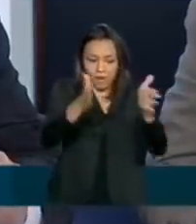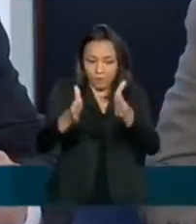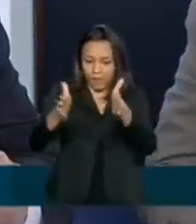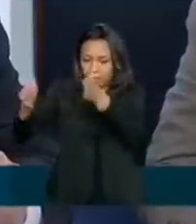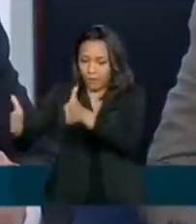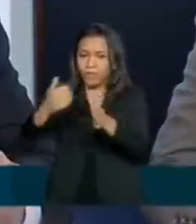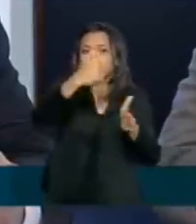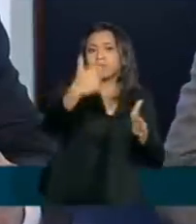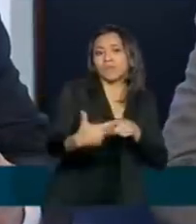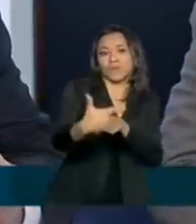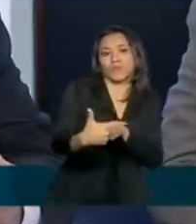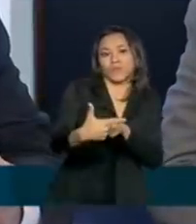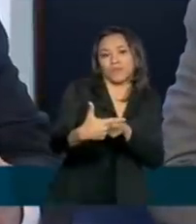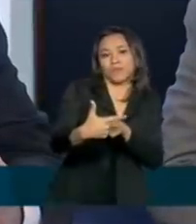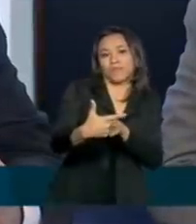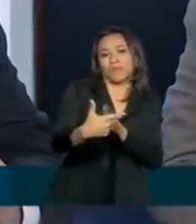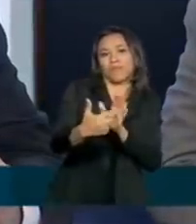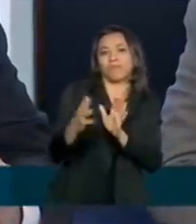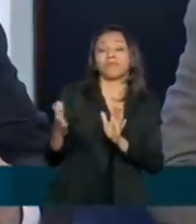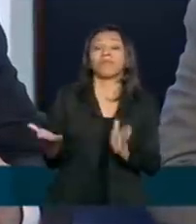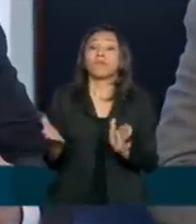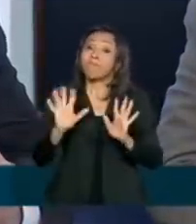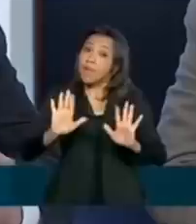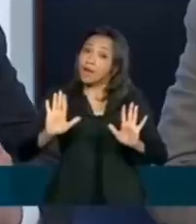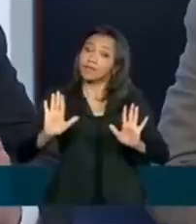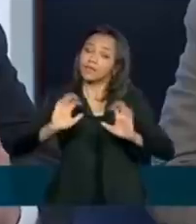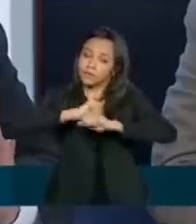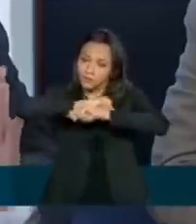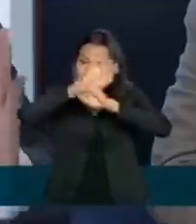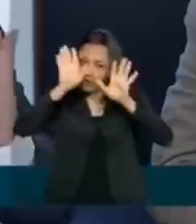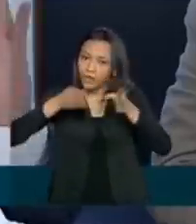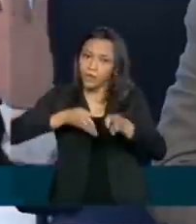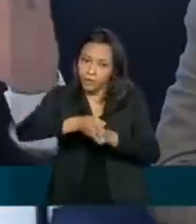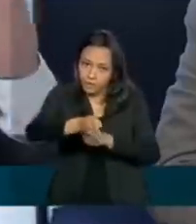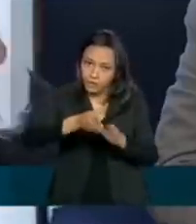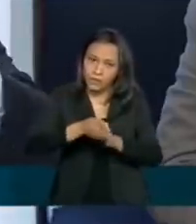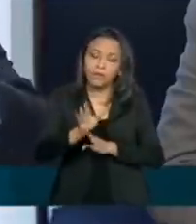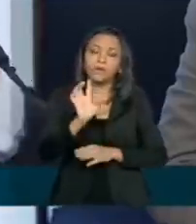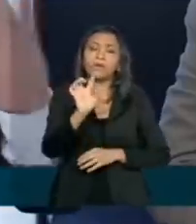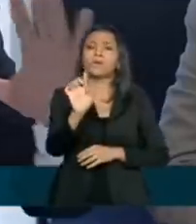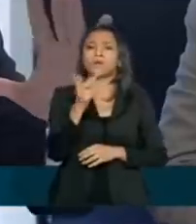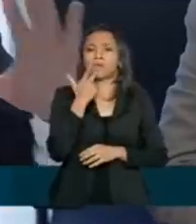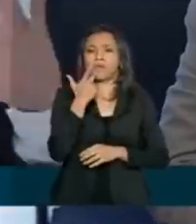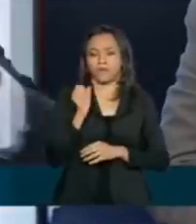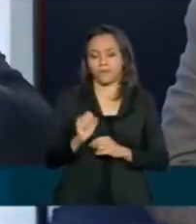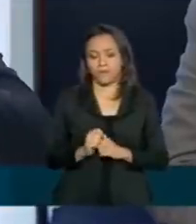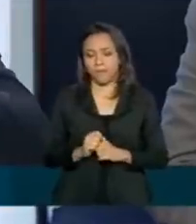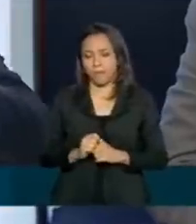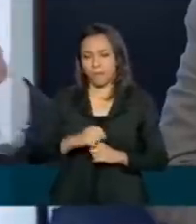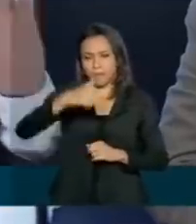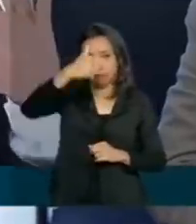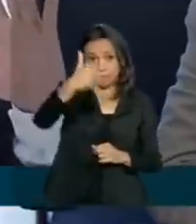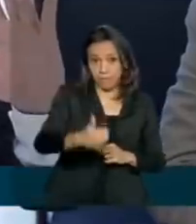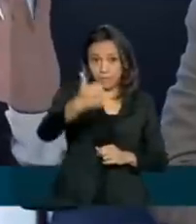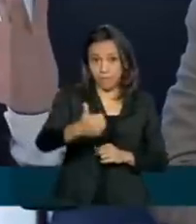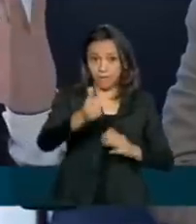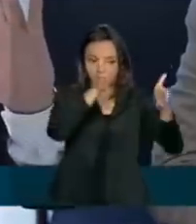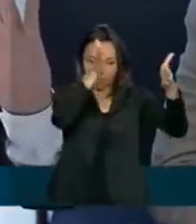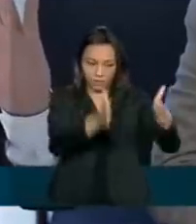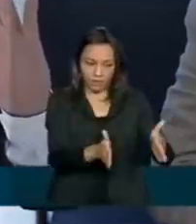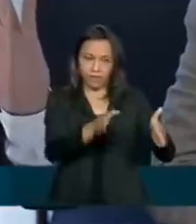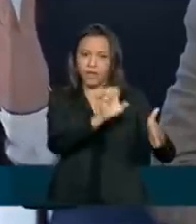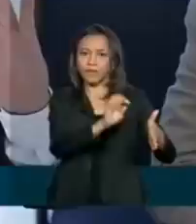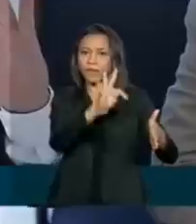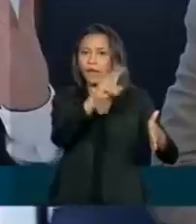fica claro. E aí faço a observação. Essa primeira etapa, que foi o Norte